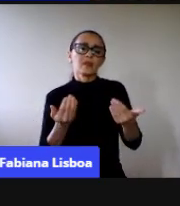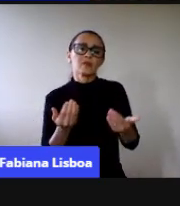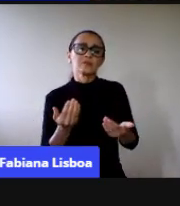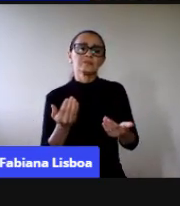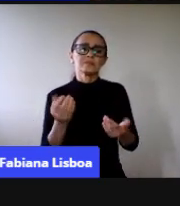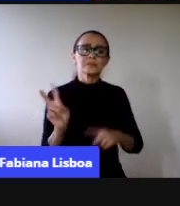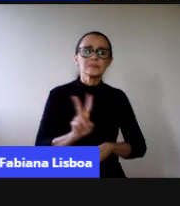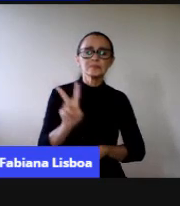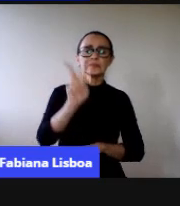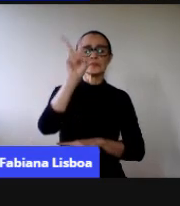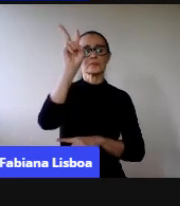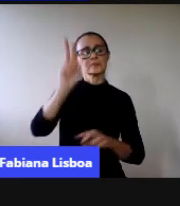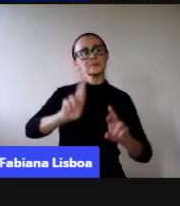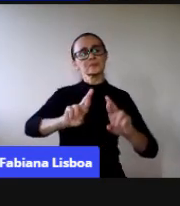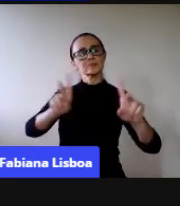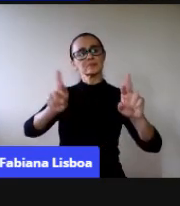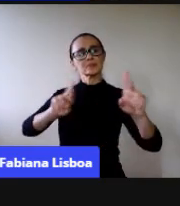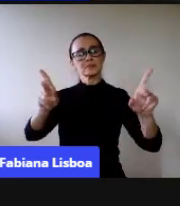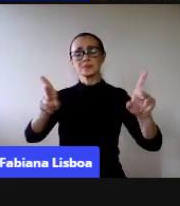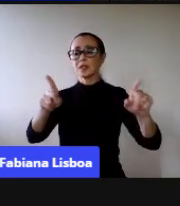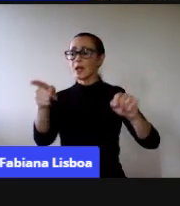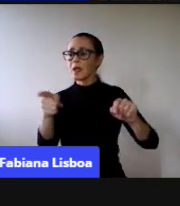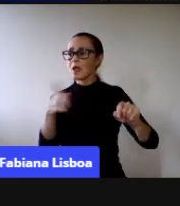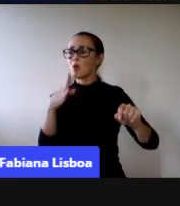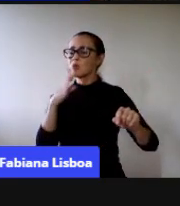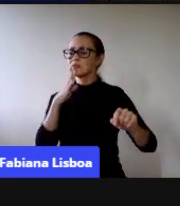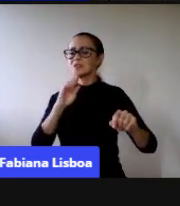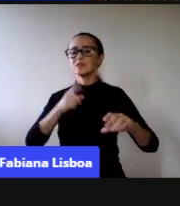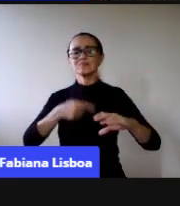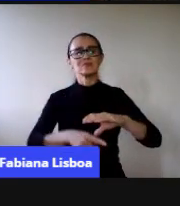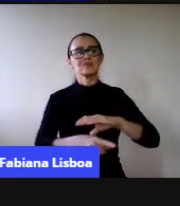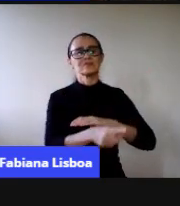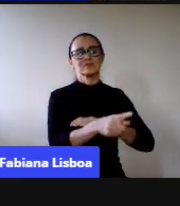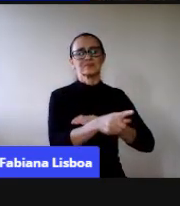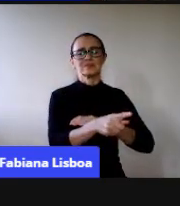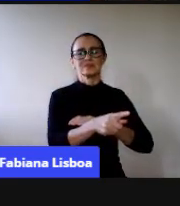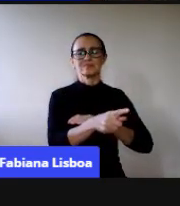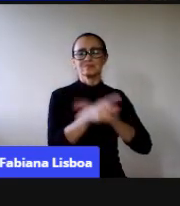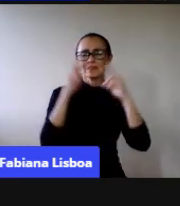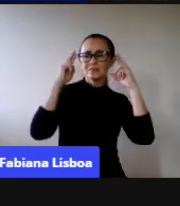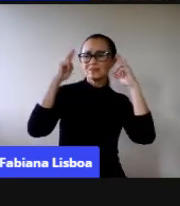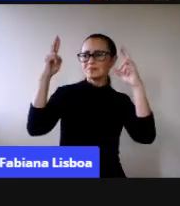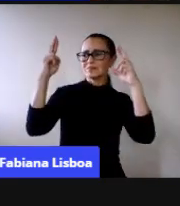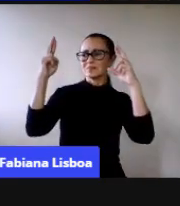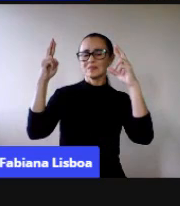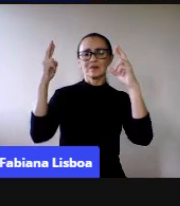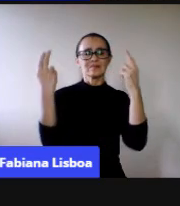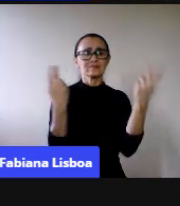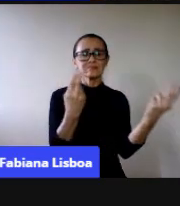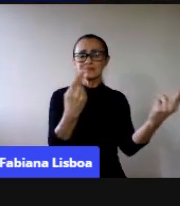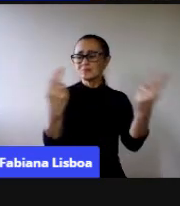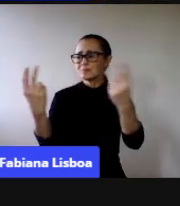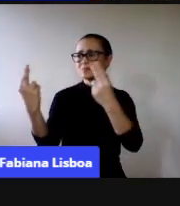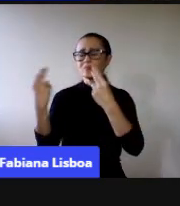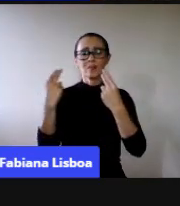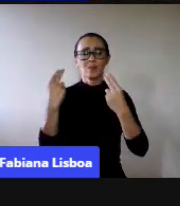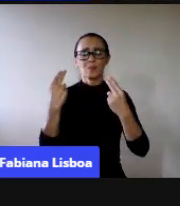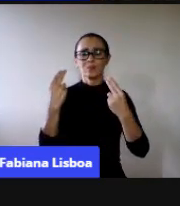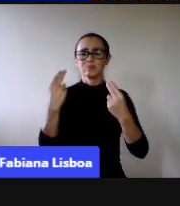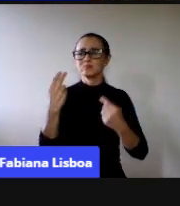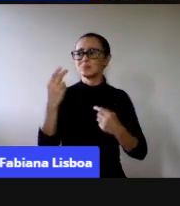da diferença, ela passa pelo seu reconhecimento. Reconhecer a diferença e respeitá-la na mesma proporção que queremos ser